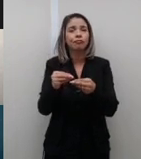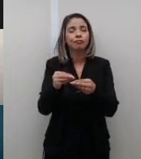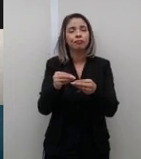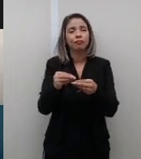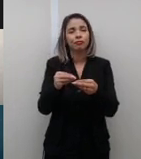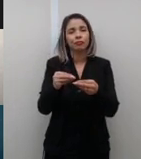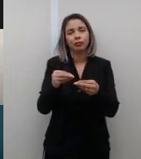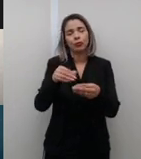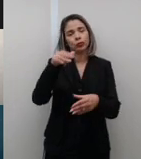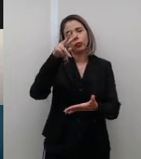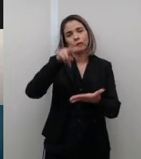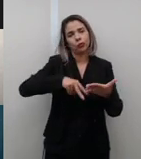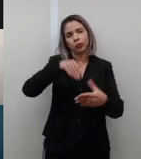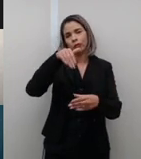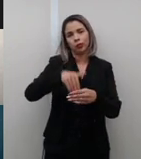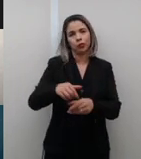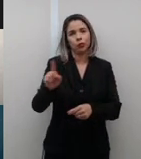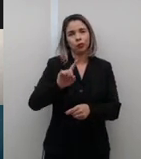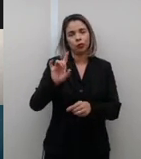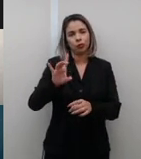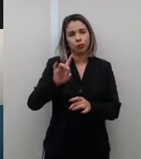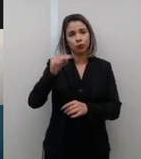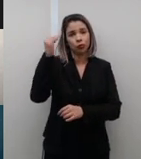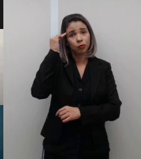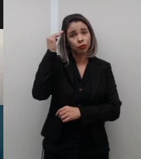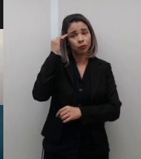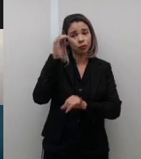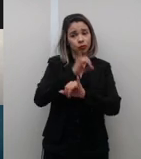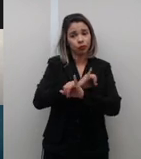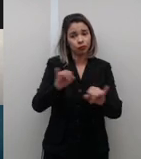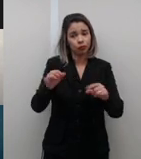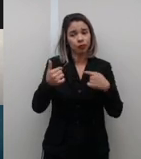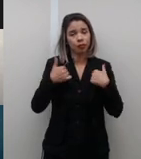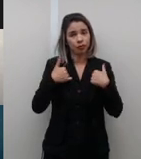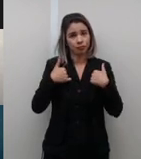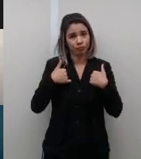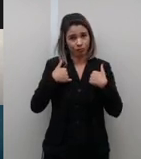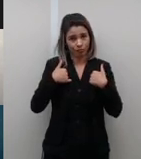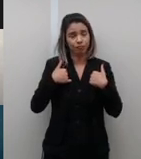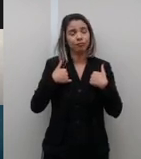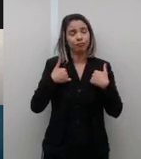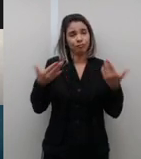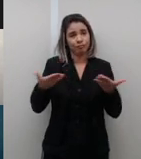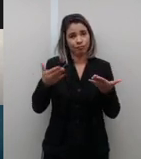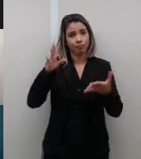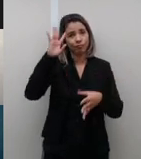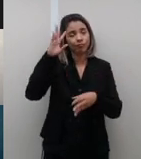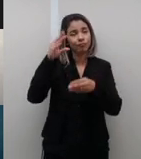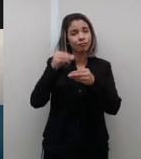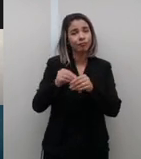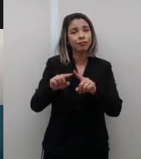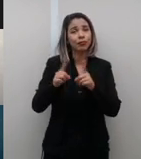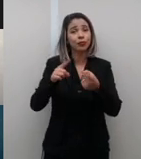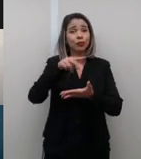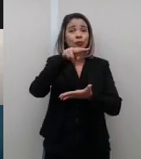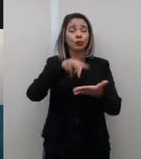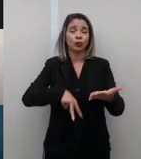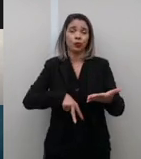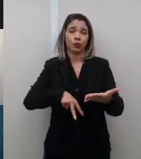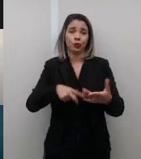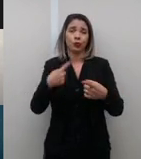voto. Muitas vezes eu trago de memória. Mas eu vou fazer um resumo, só que com um detalhe, lendo, porque tem